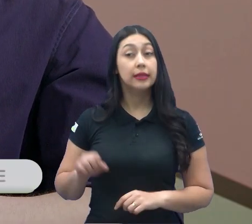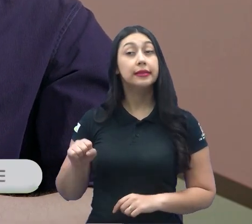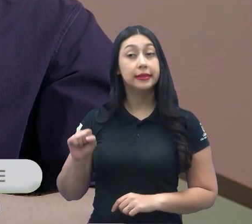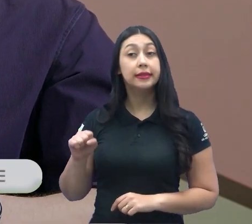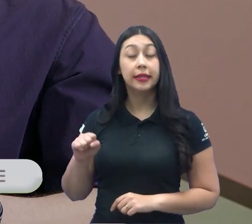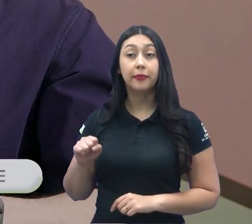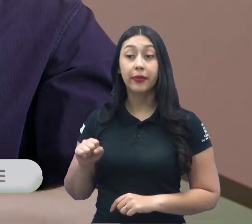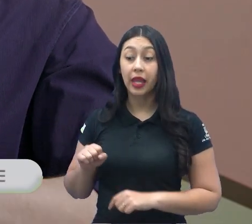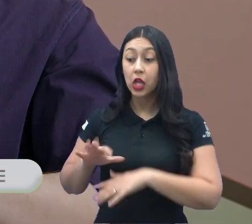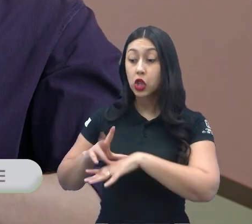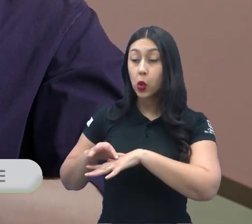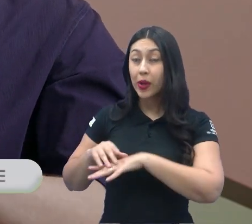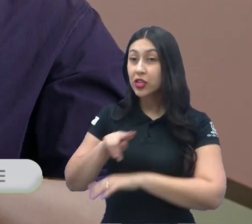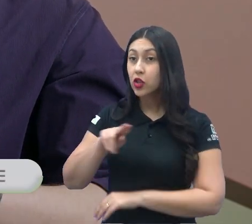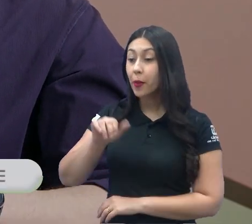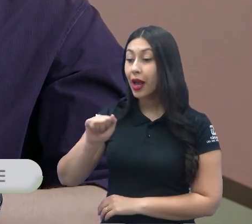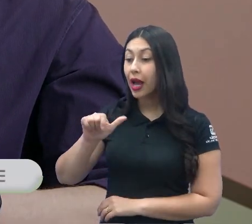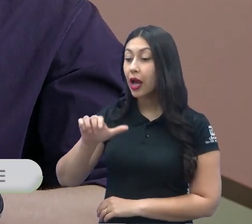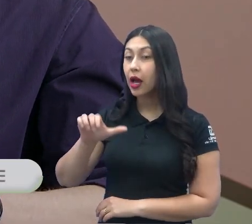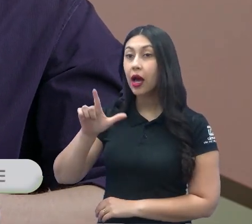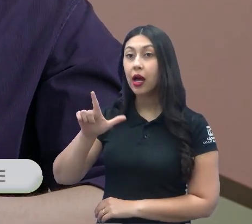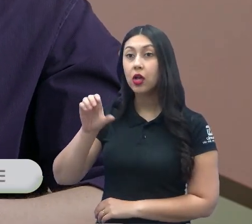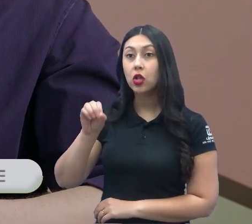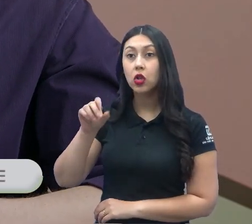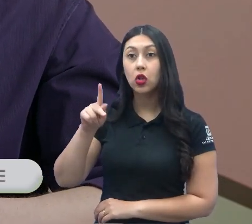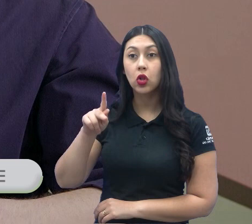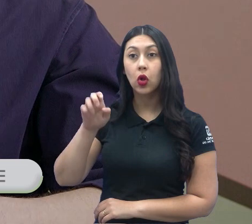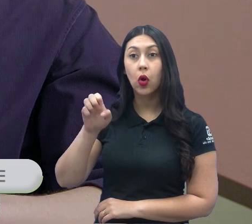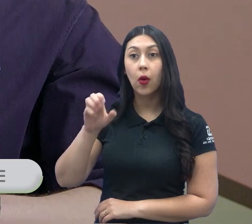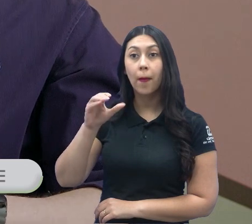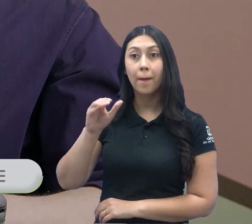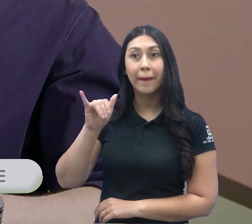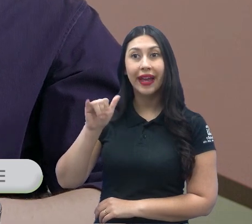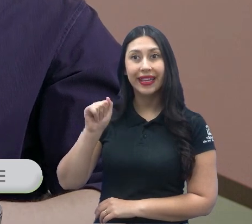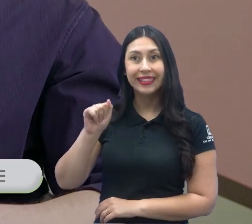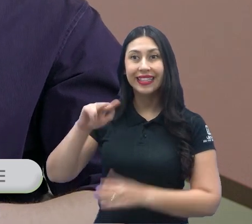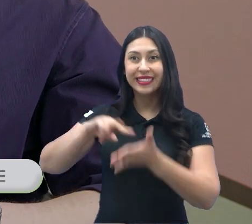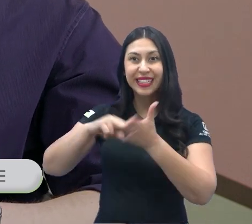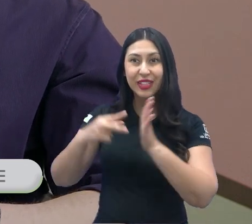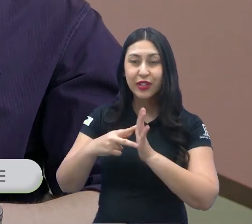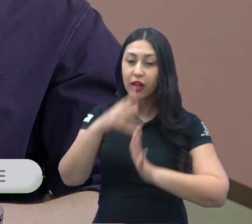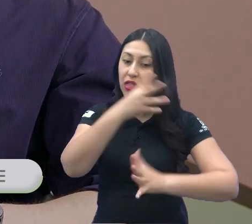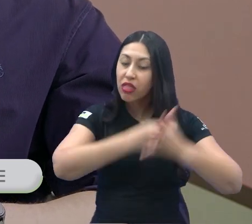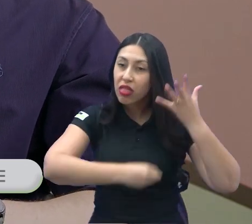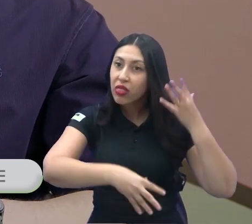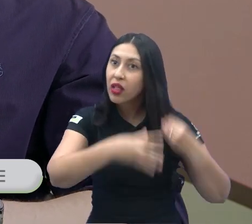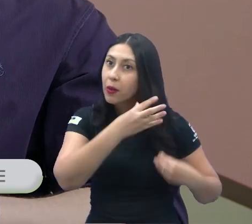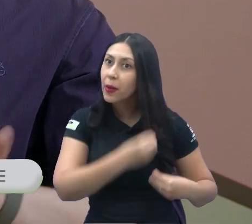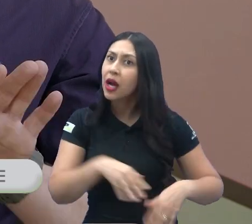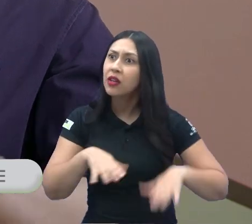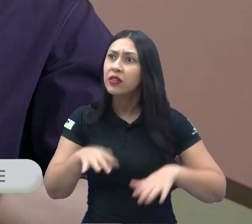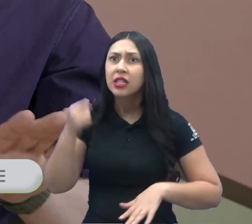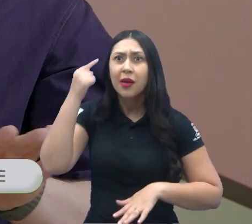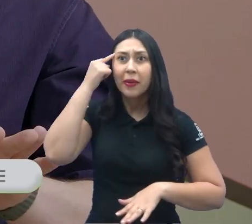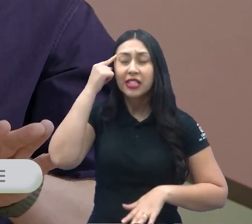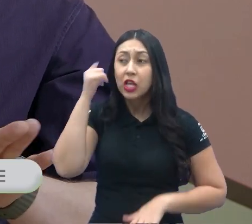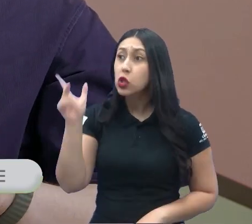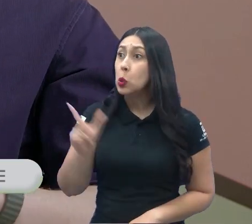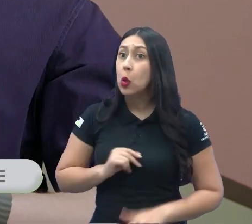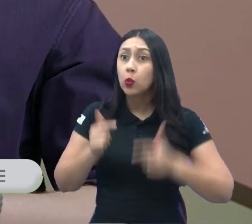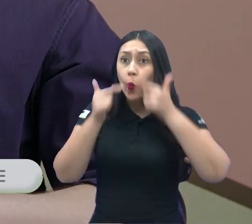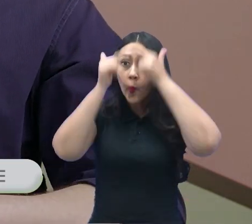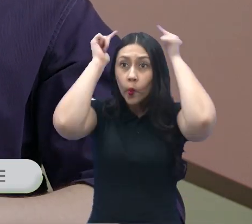si só, acaba sendo um termo genérico para qualquer tipo de perda capilar. Quando a gente geralmente escuta alopécia, a gente já pensa logo na calvície, que é o mais